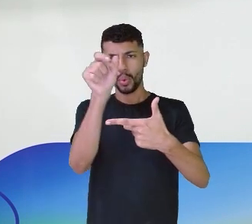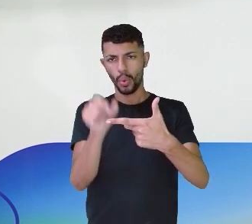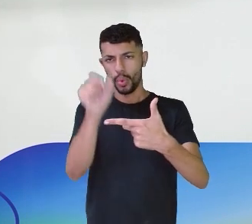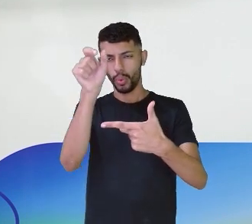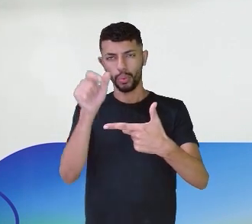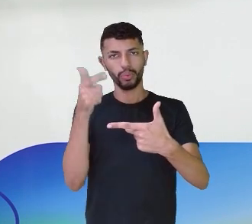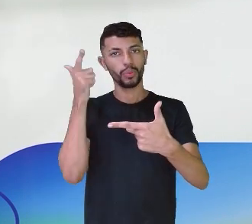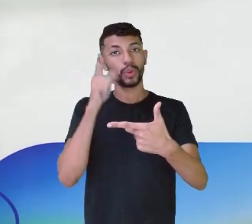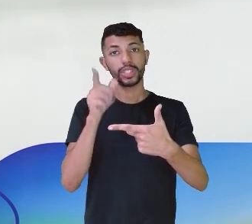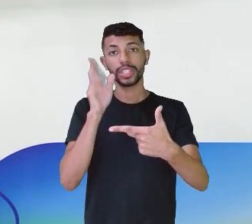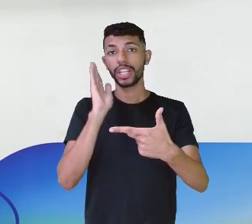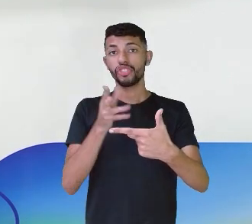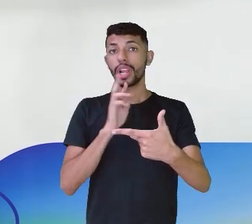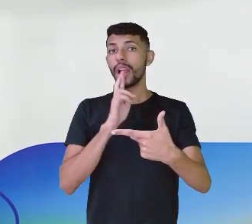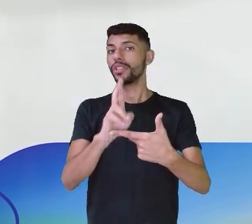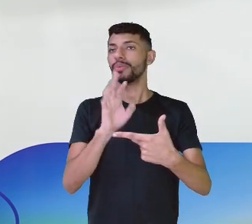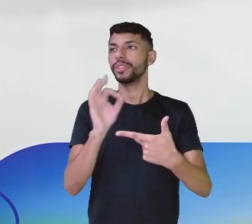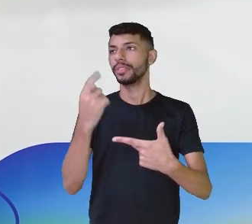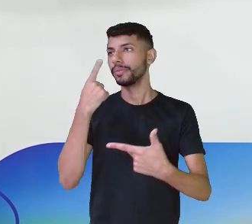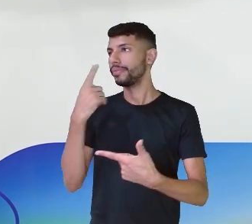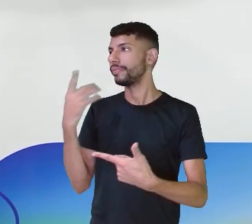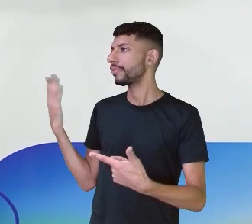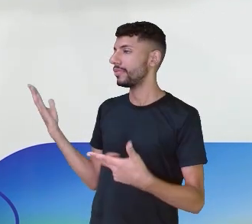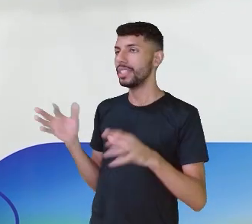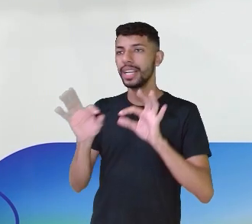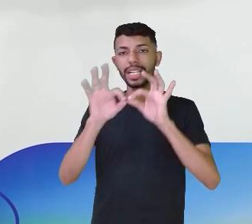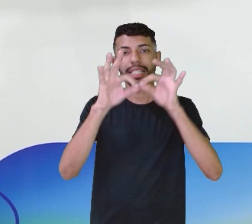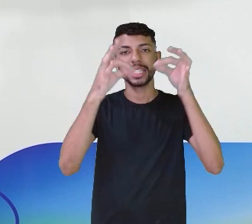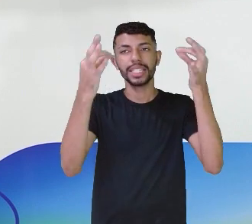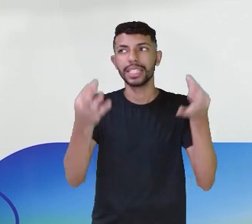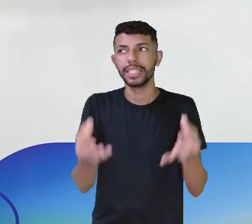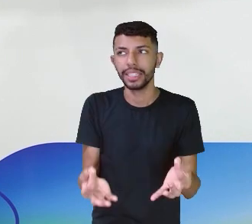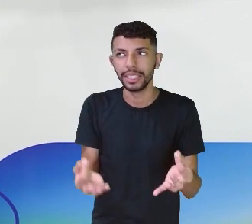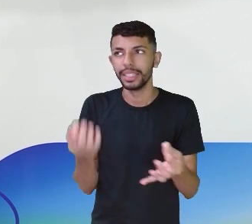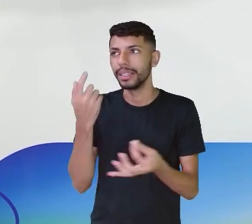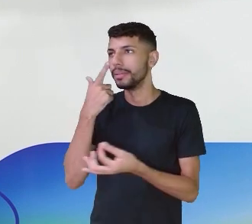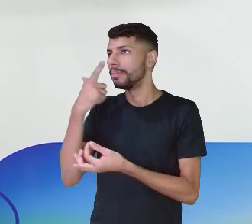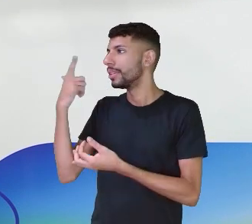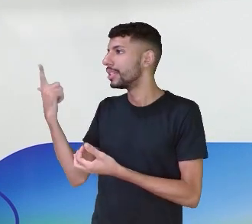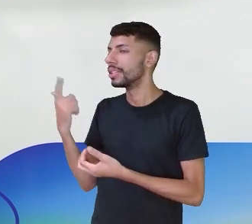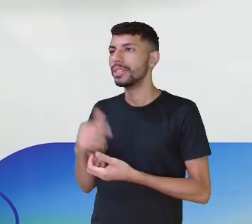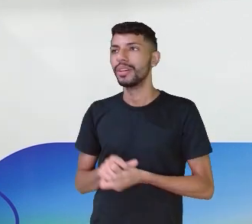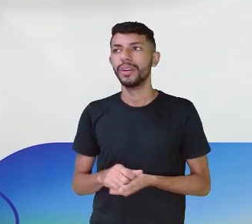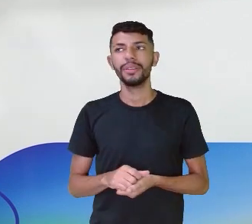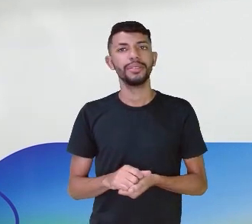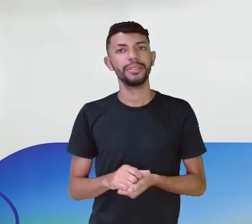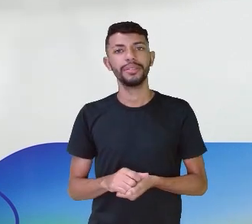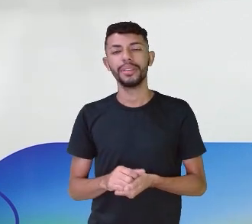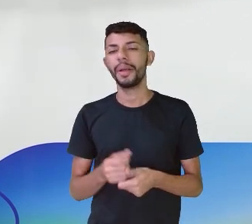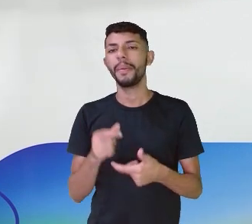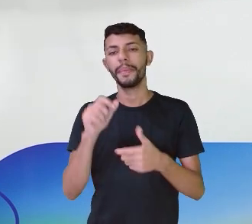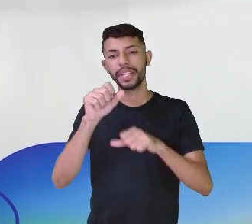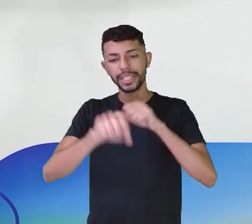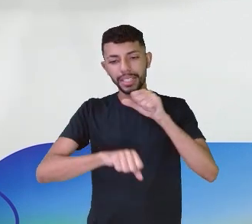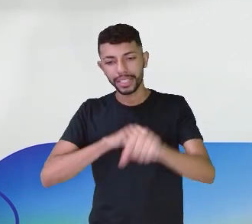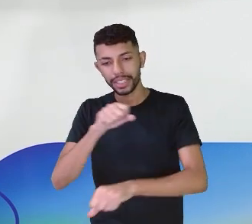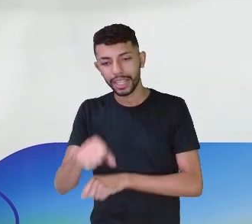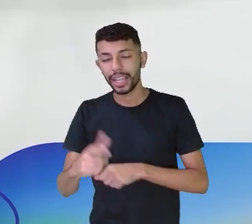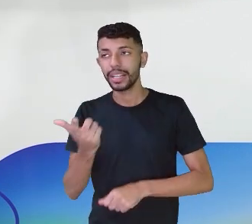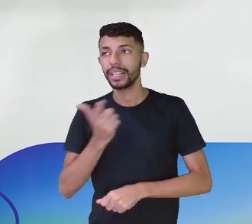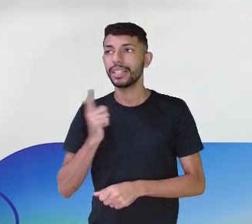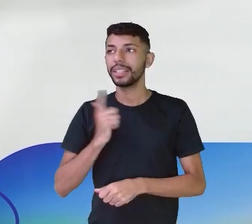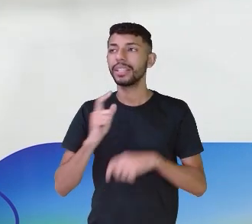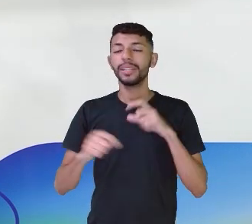consegue responder, ó. Simples demais, bicicleta, ó. A menor quantidade